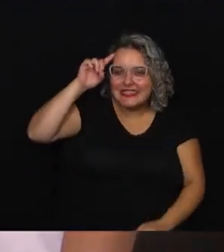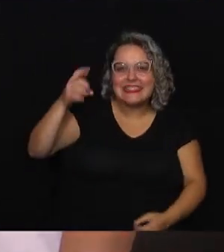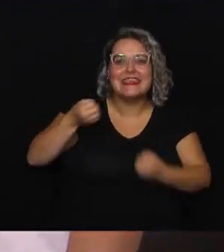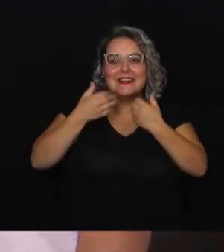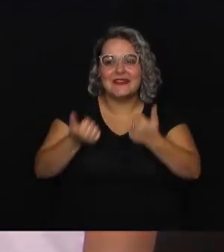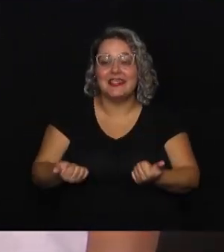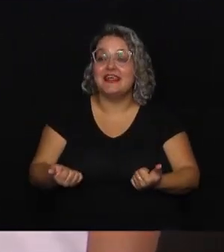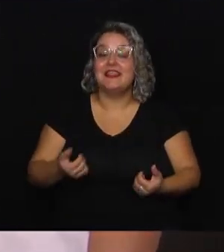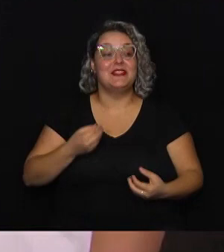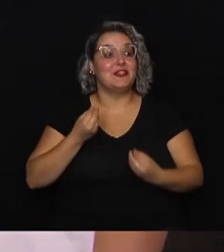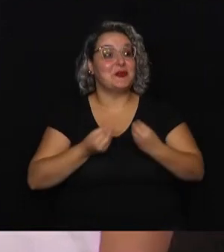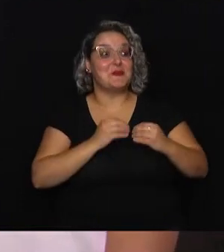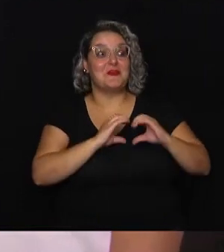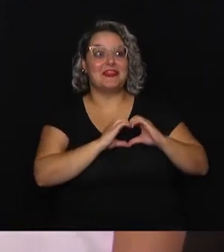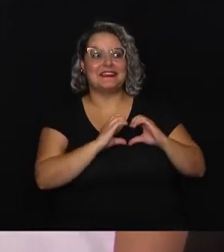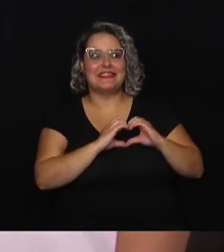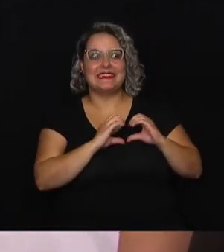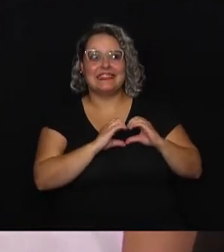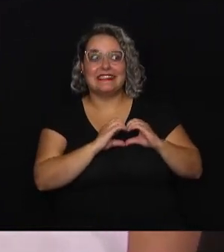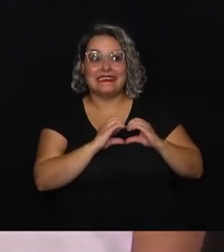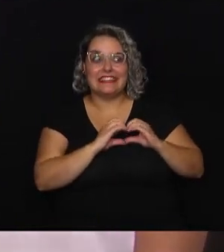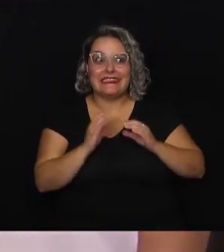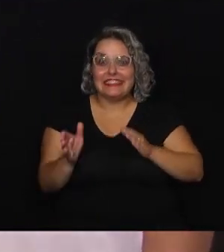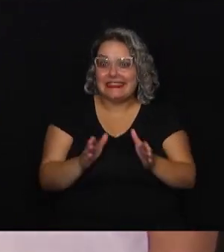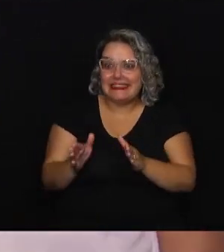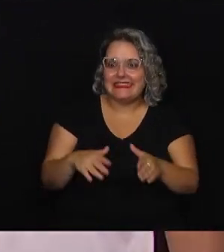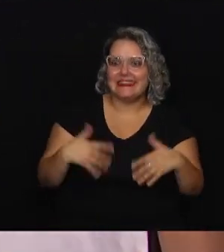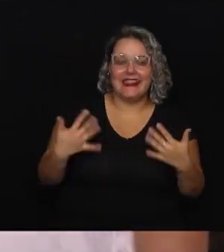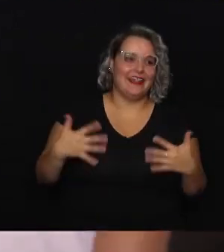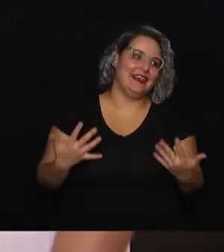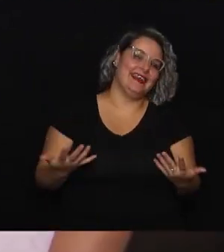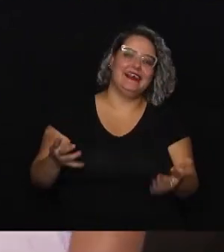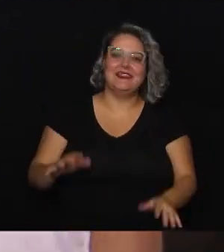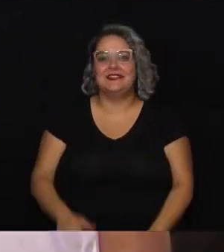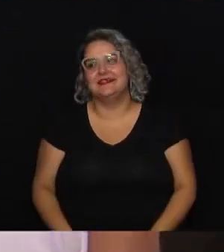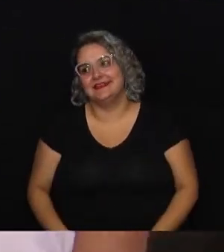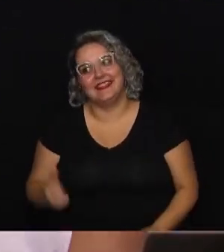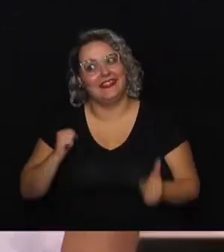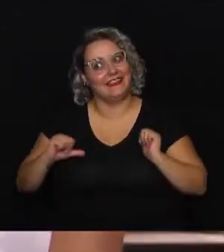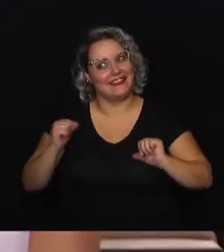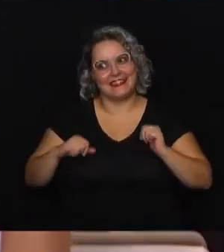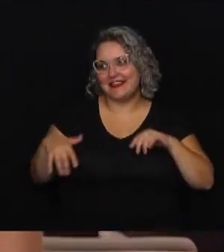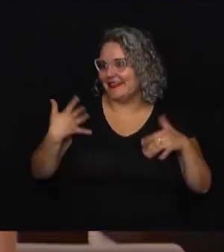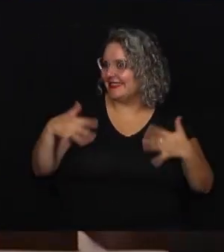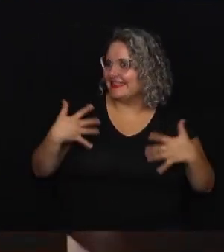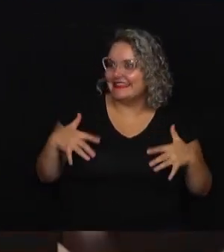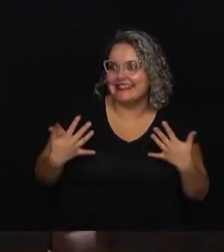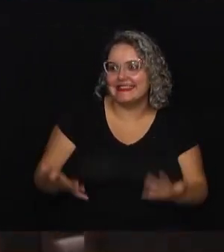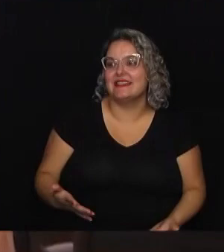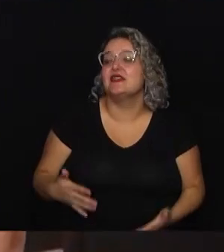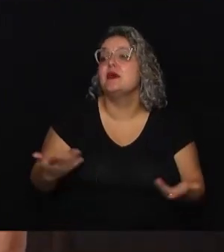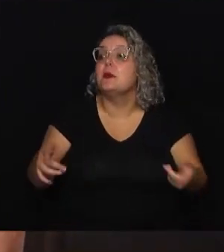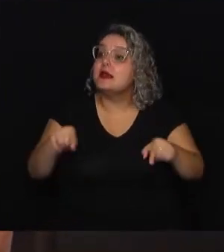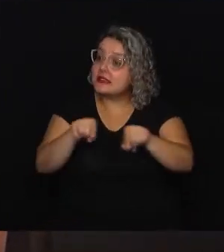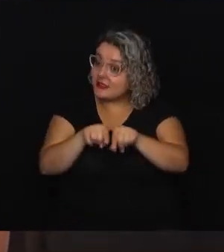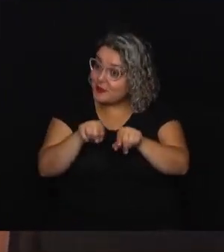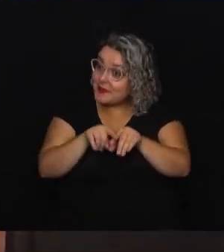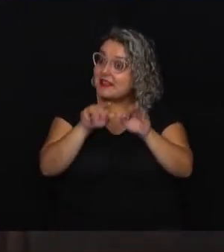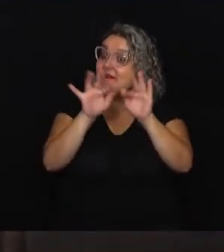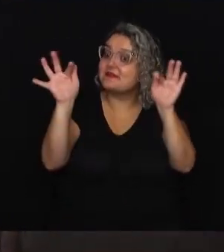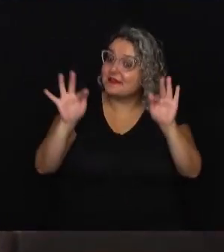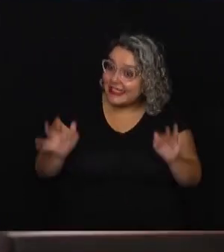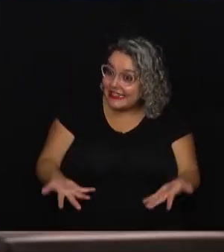coração aí visando a temporada? A gente tá ansiosa, né? Tô muito ansiosa, mas ao mesmo tempo muito feliz,